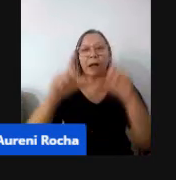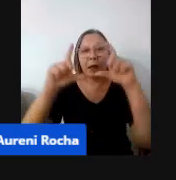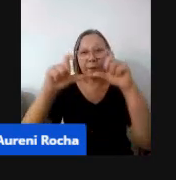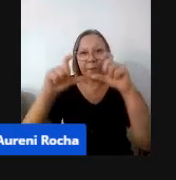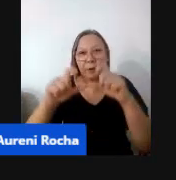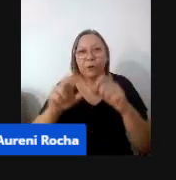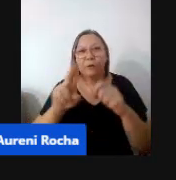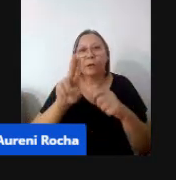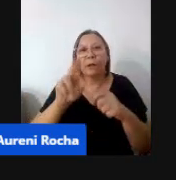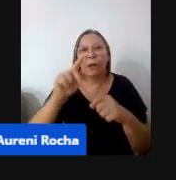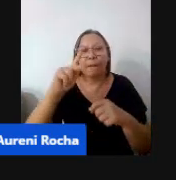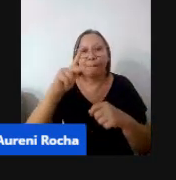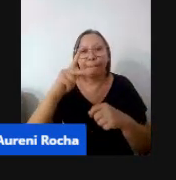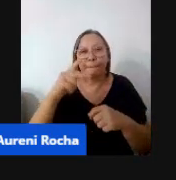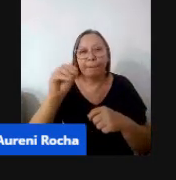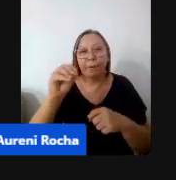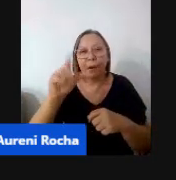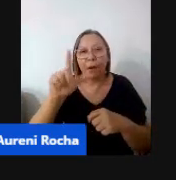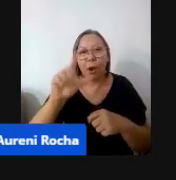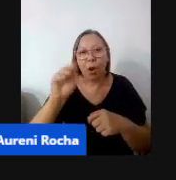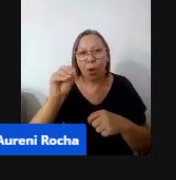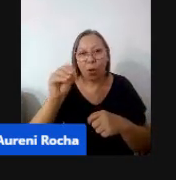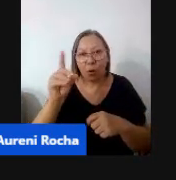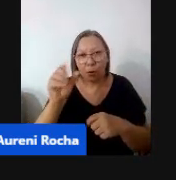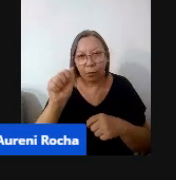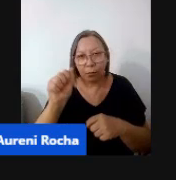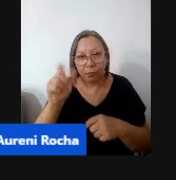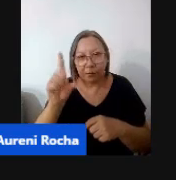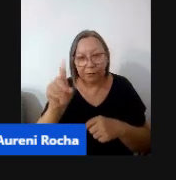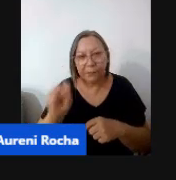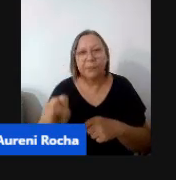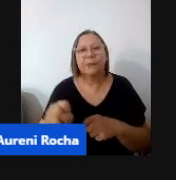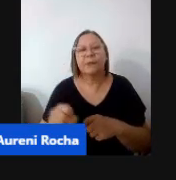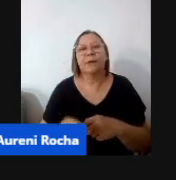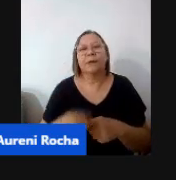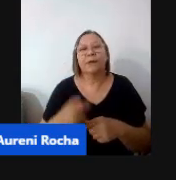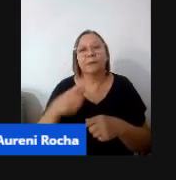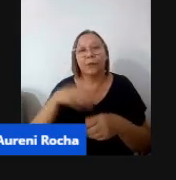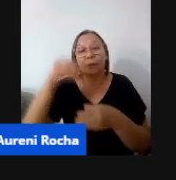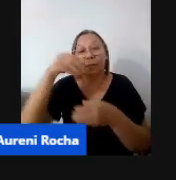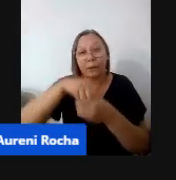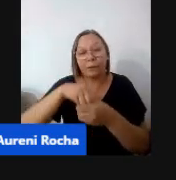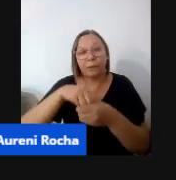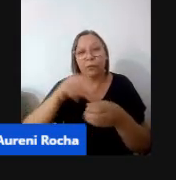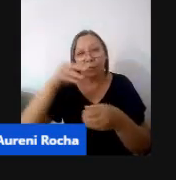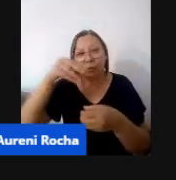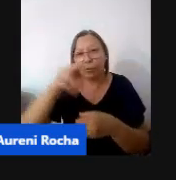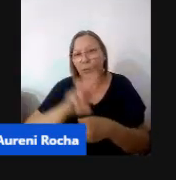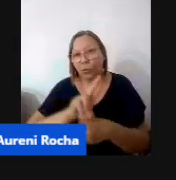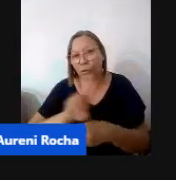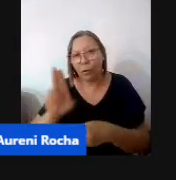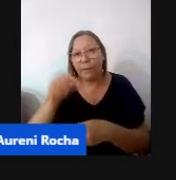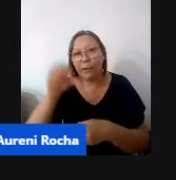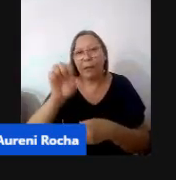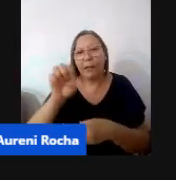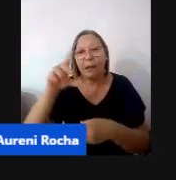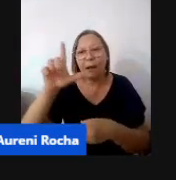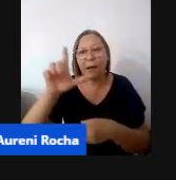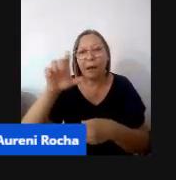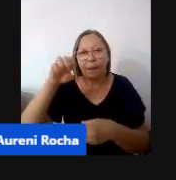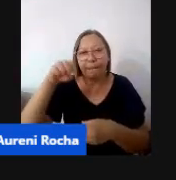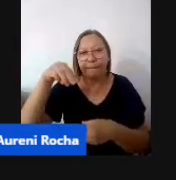uploads, fotos, e um deles é o chamado de elementos. Os elementos são algumas imagens, não